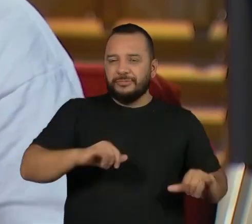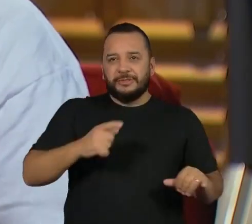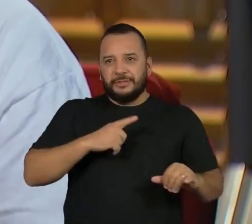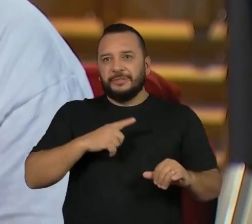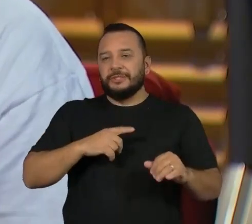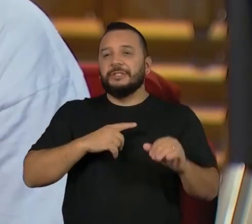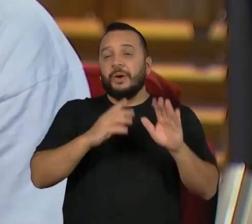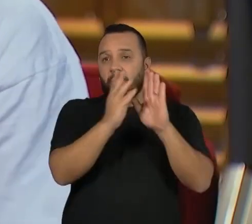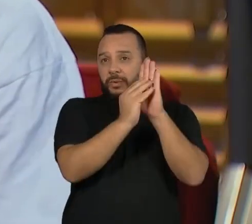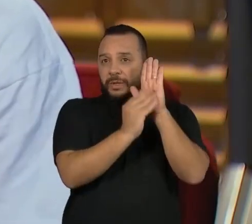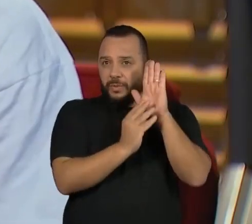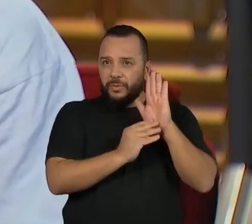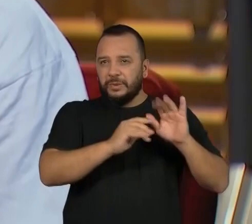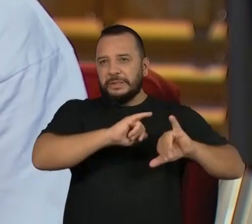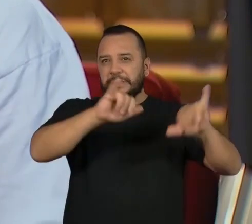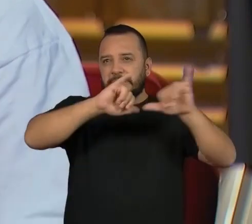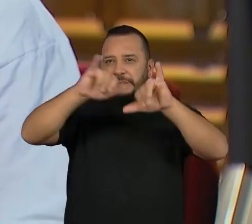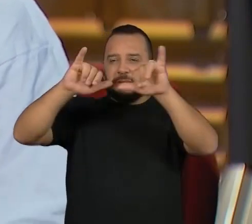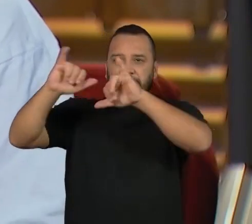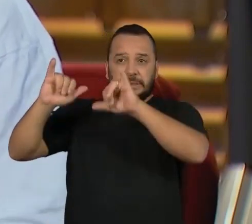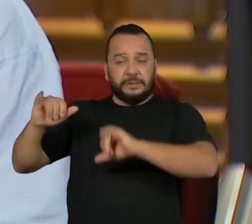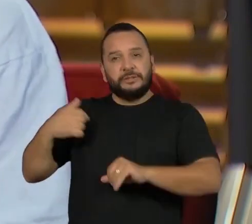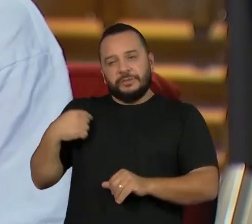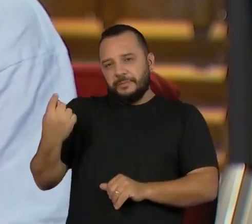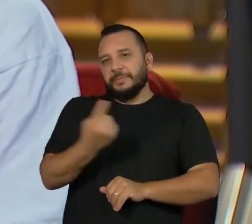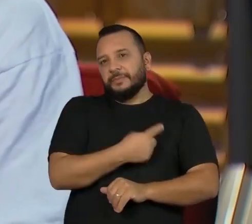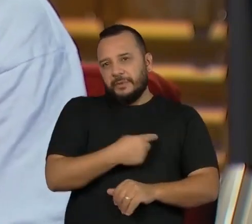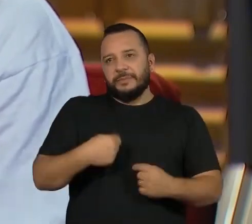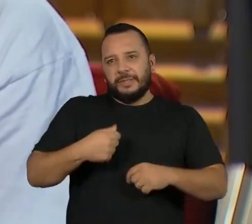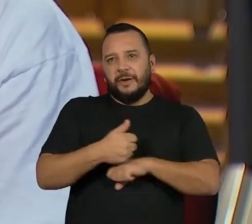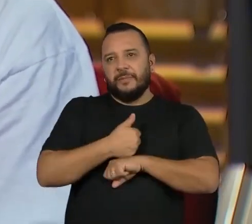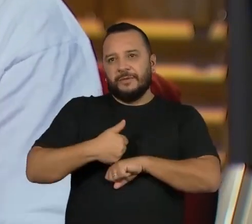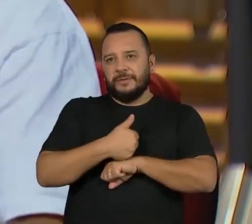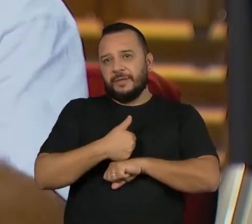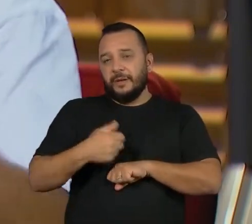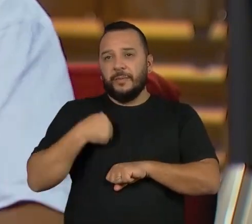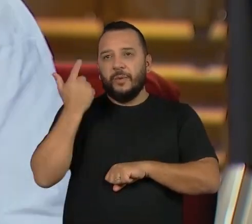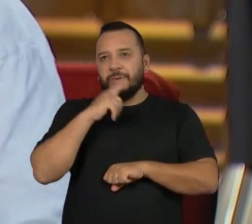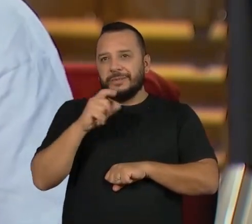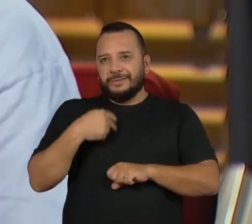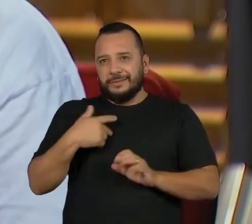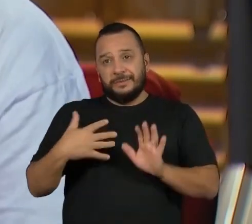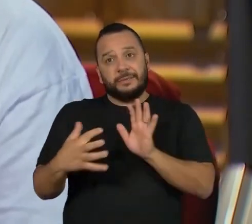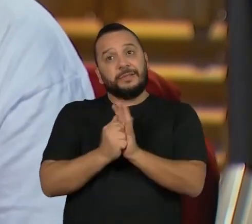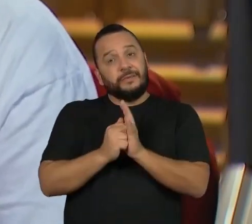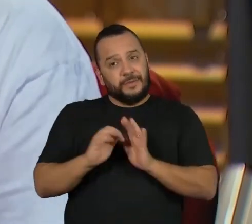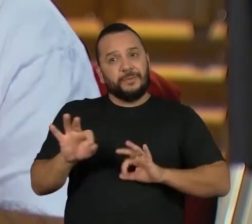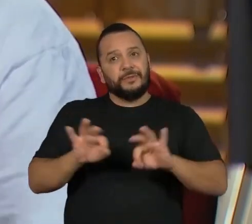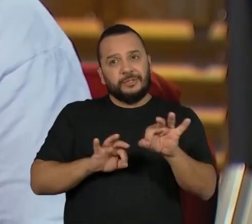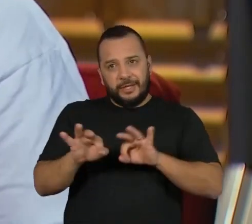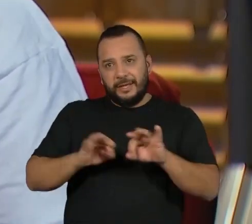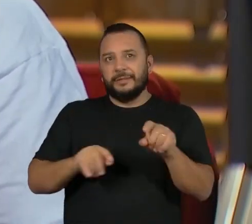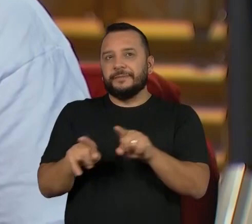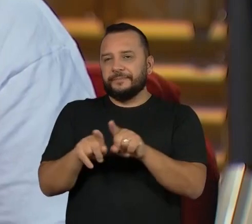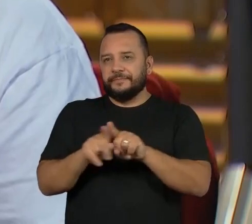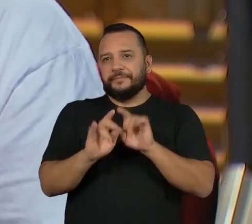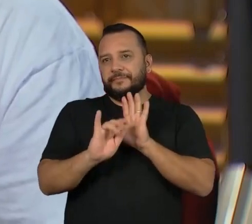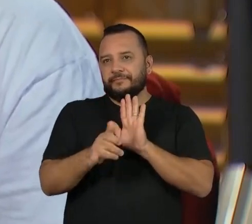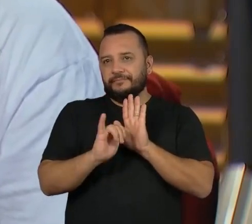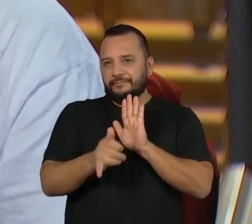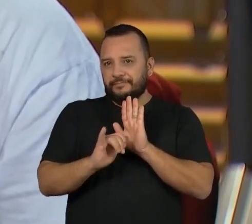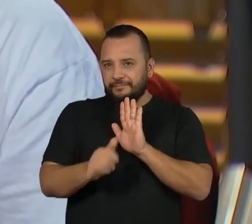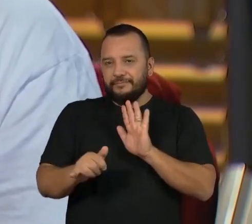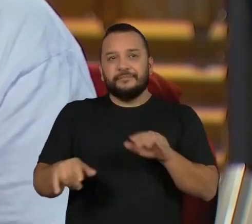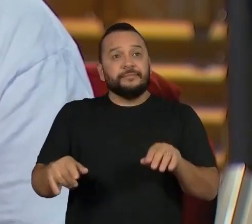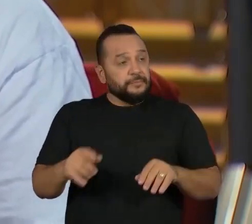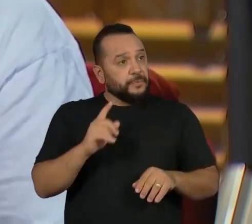de conteúdos a gente percebeu que a gente precisava se profissionalizar para poder se inscrever em projetos editais é